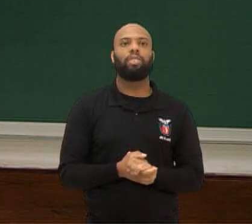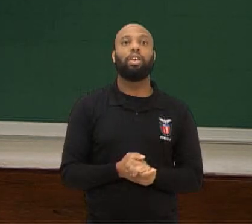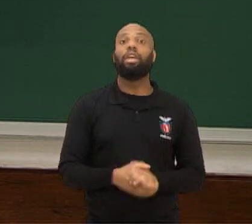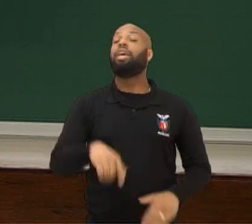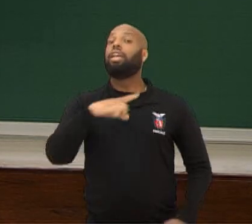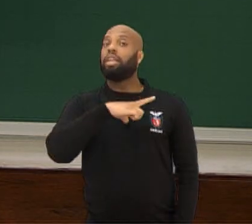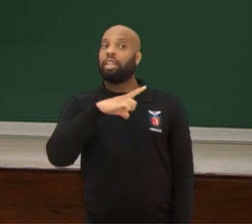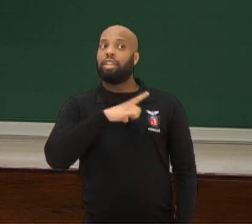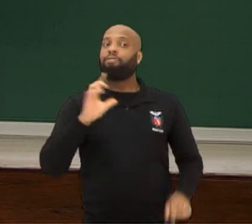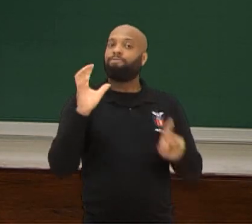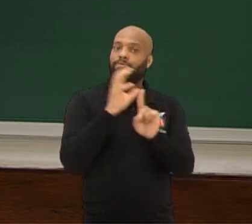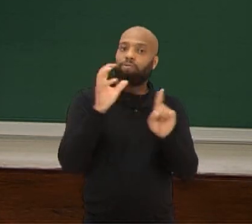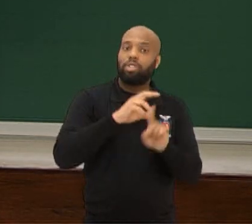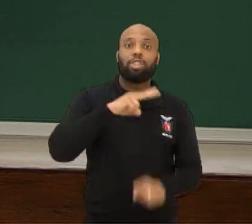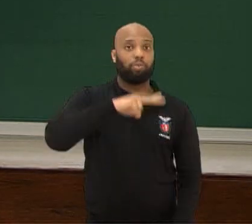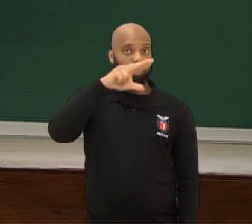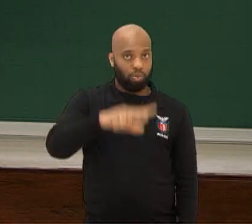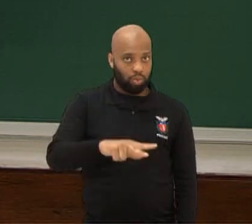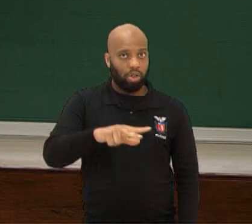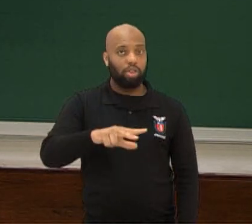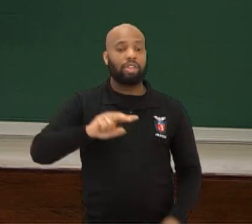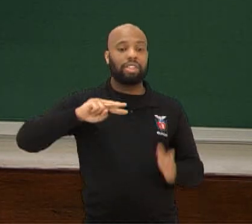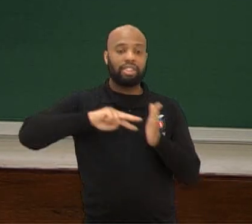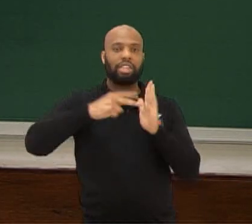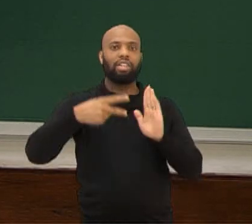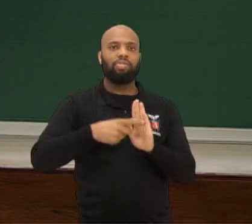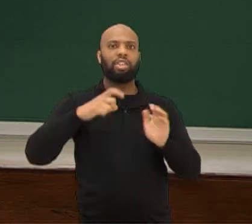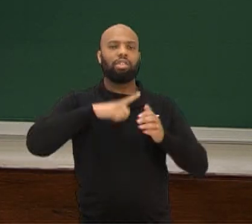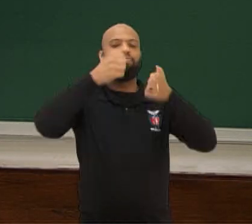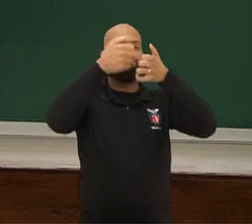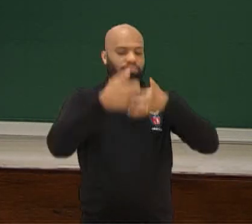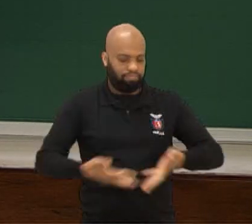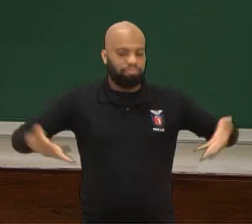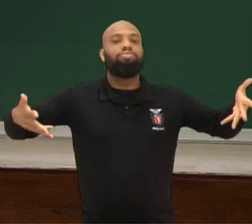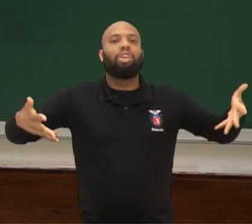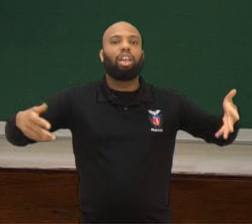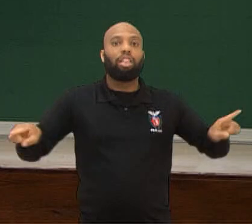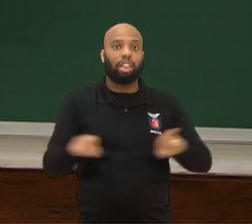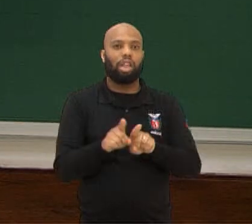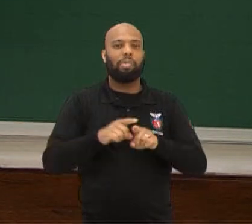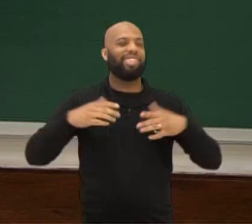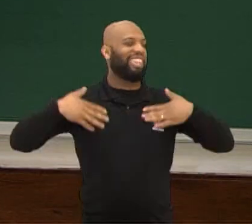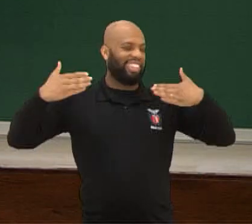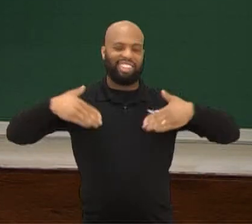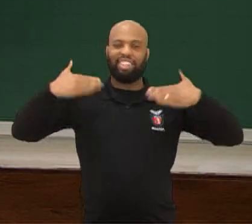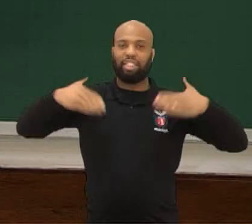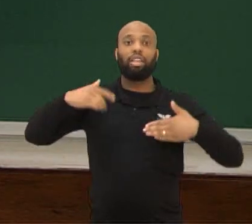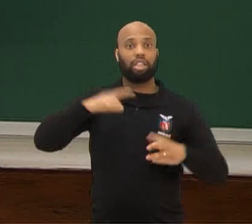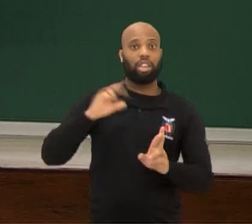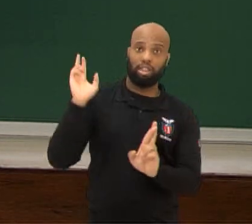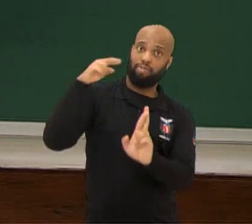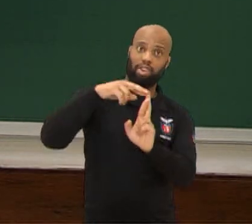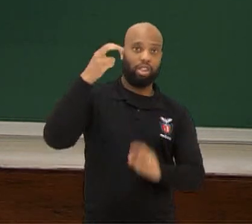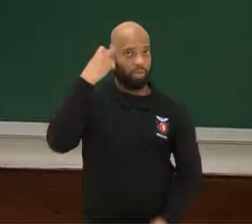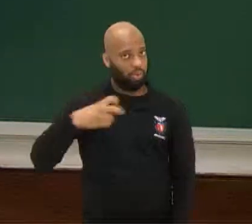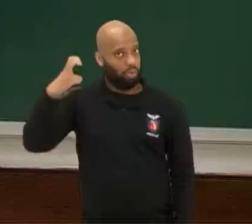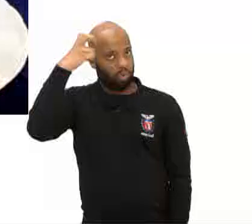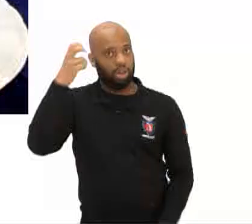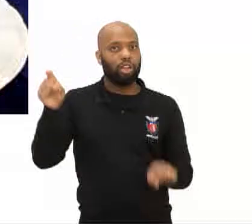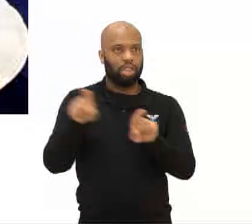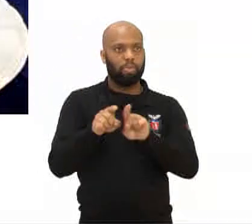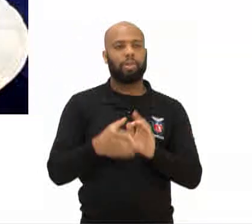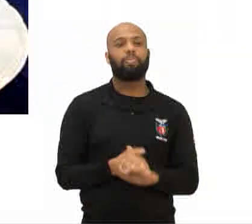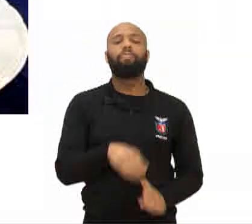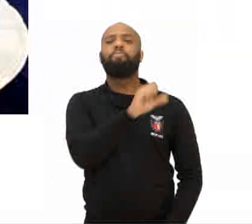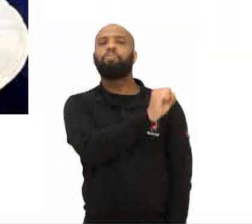tem influências de Portugal e significa fartura e alegria. Então, tem uma referência ali cultural neste prato.